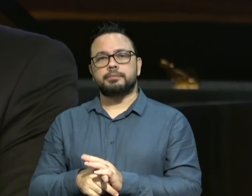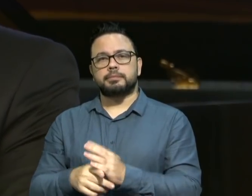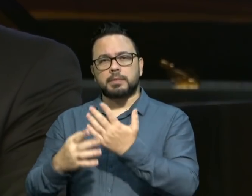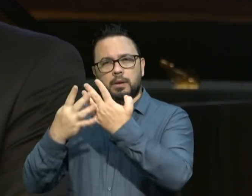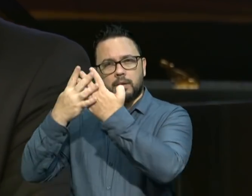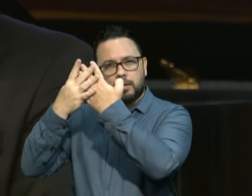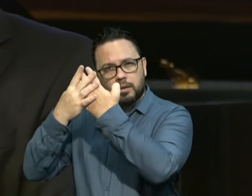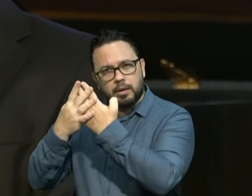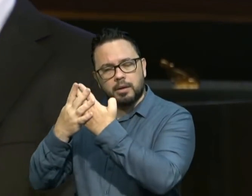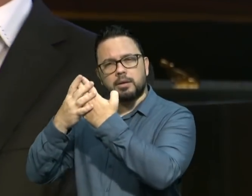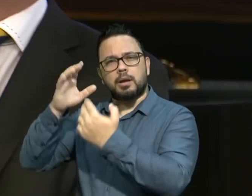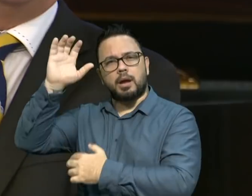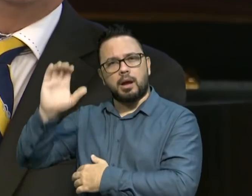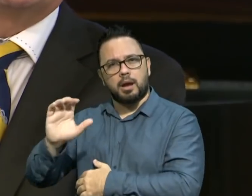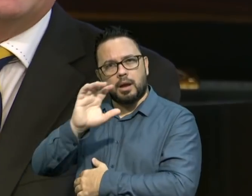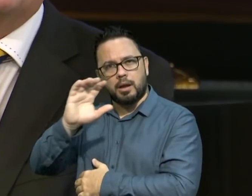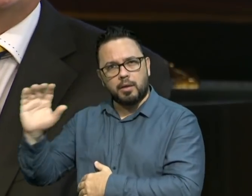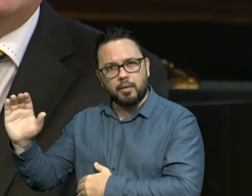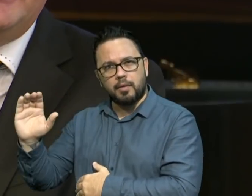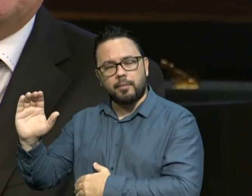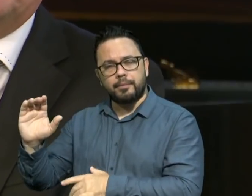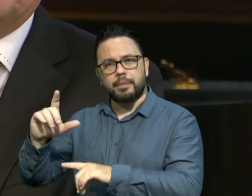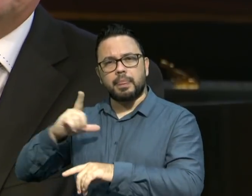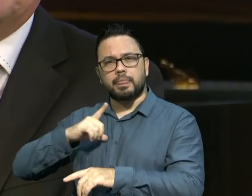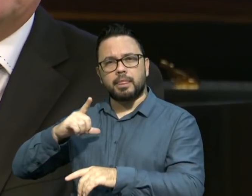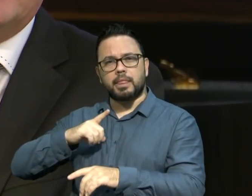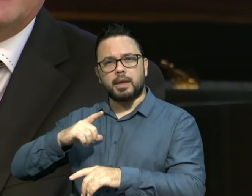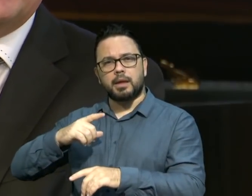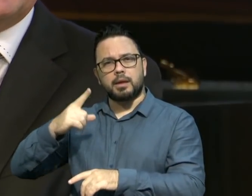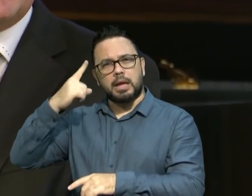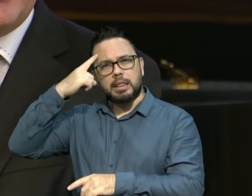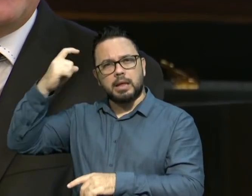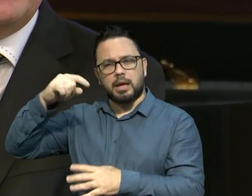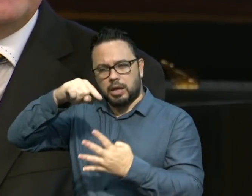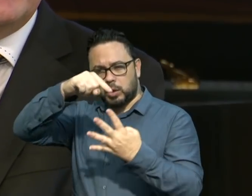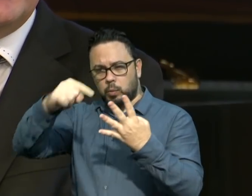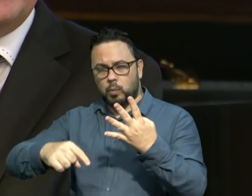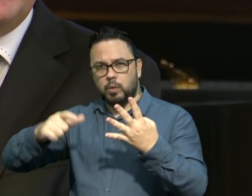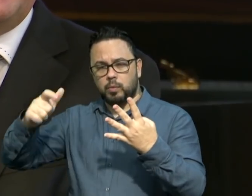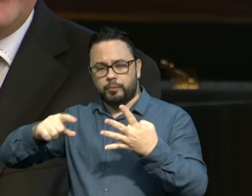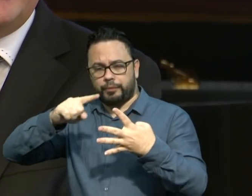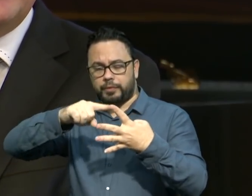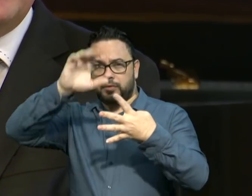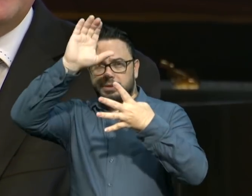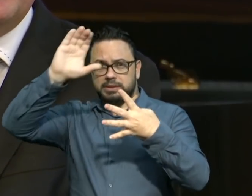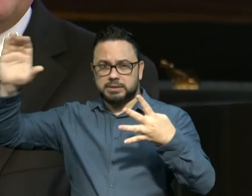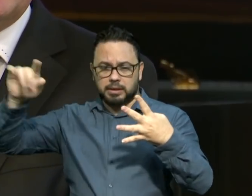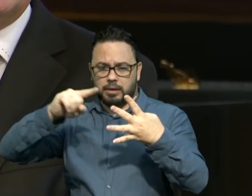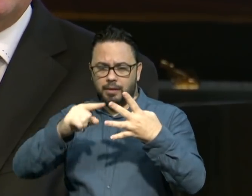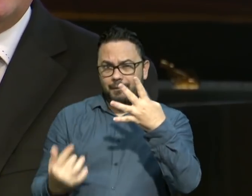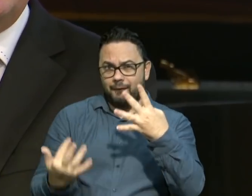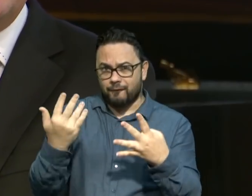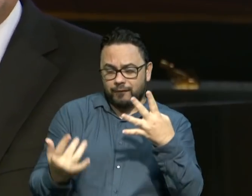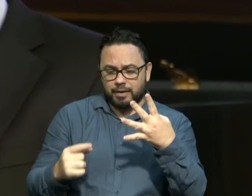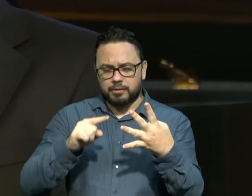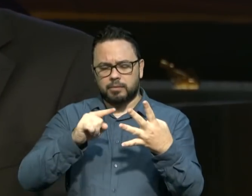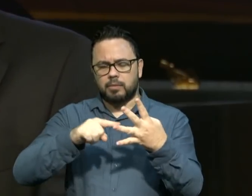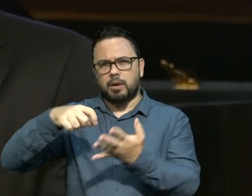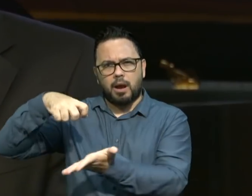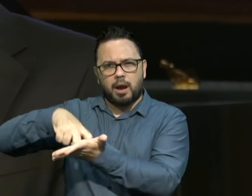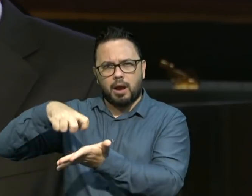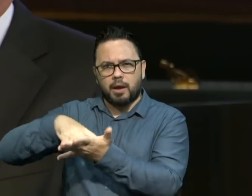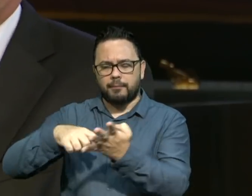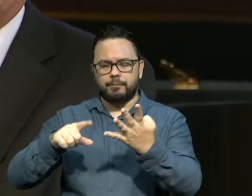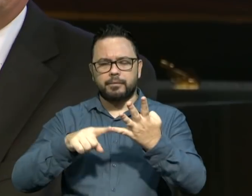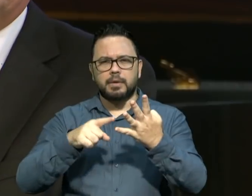igreja romana criou quatro lugares para o além e o céu o inferno o purgatório e